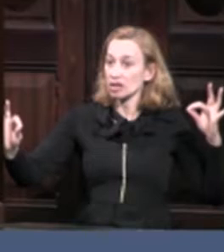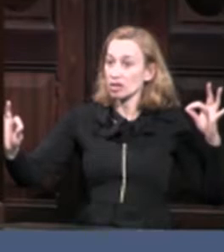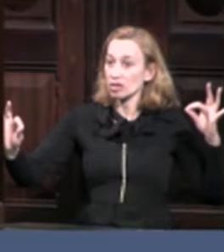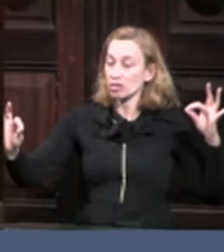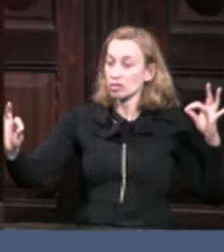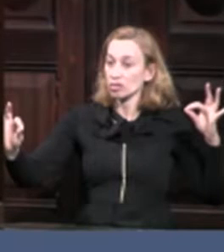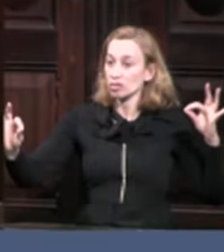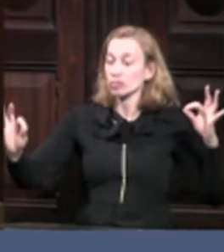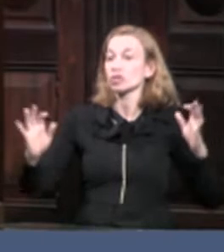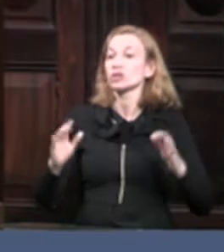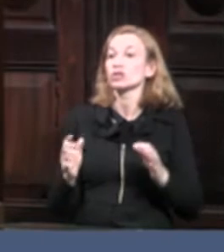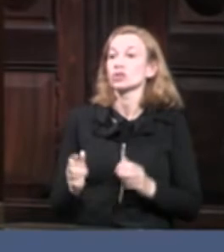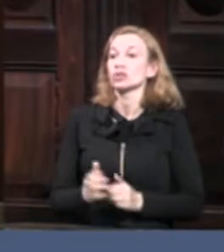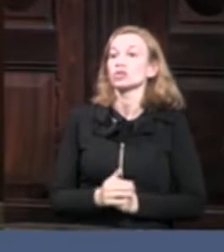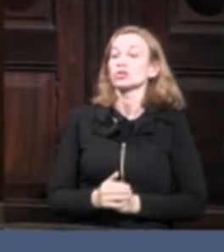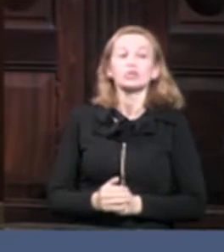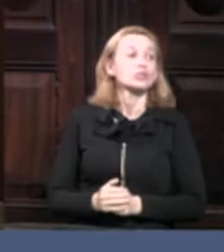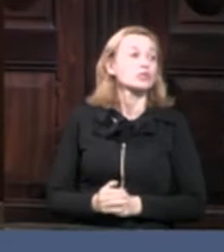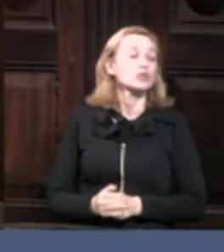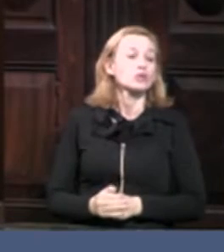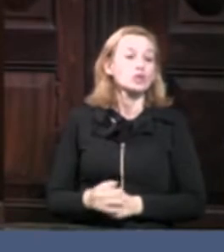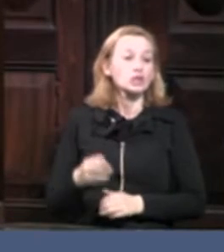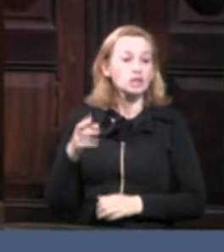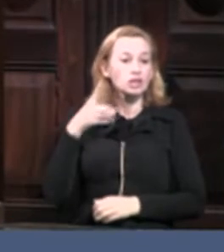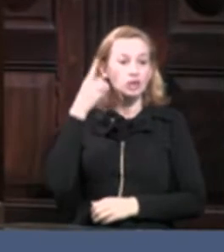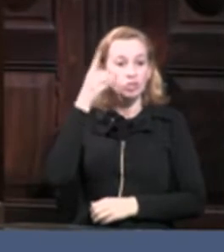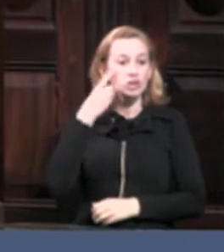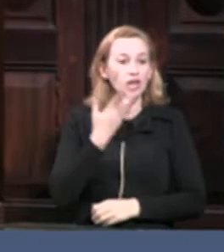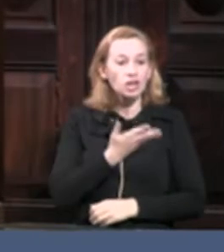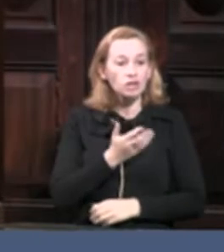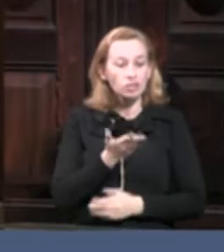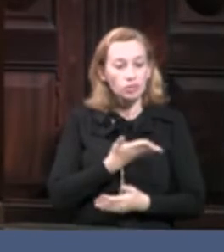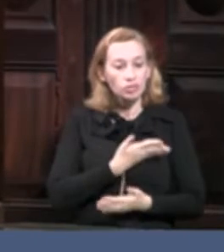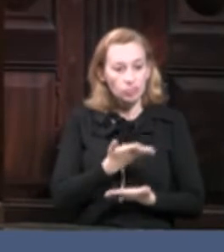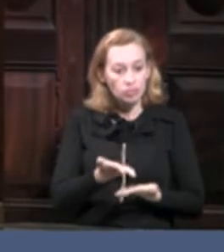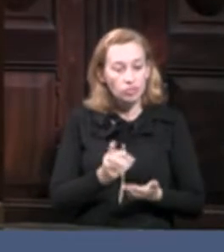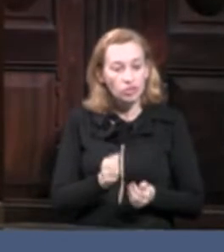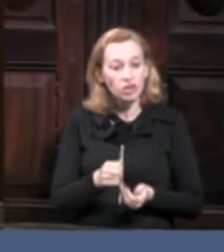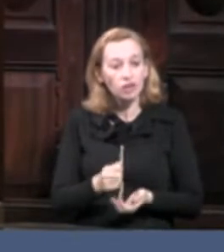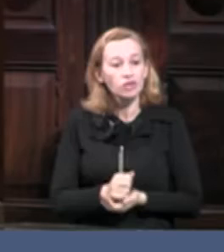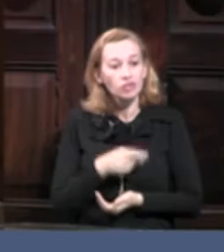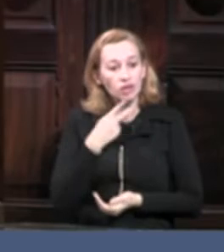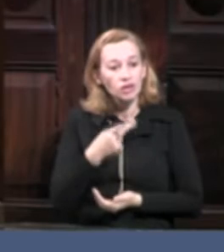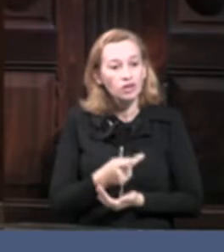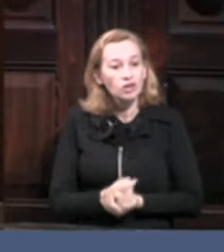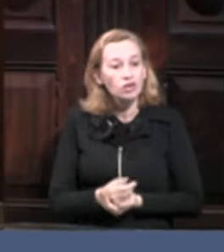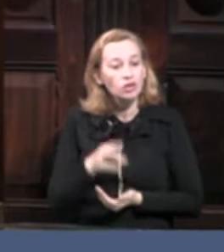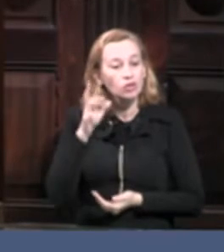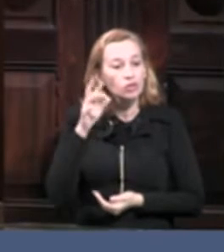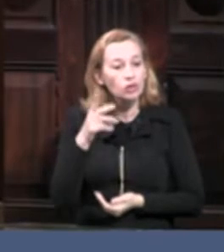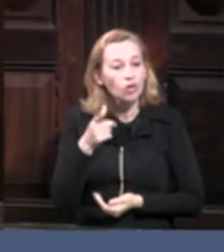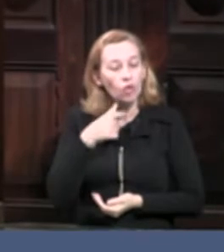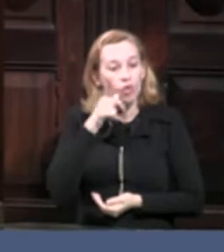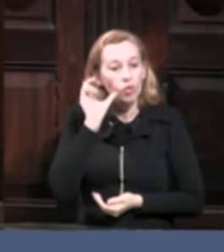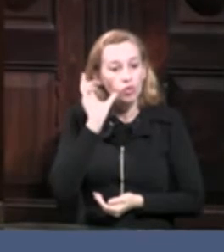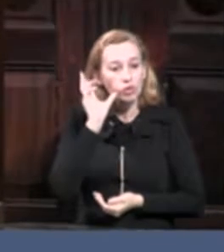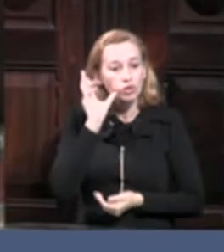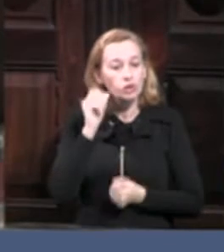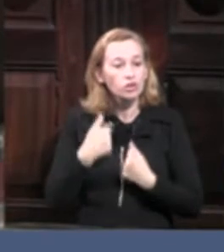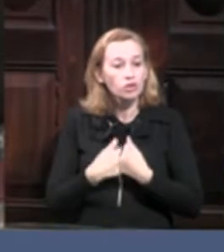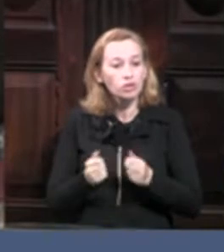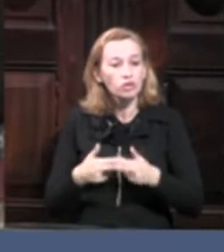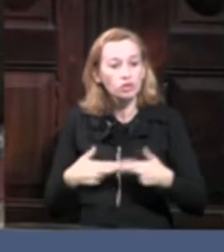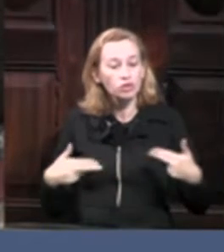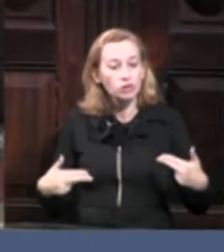estação de Charitas. Deputado Gilberto Palmares. Deputado Flávio Serafini, ontem a CPI dos Transportes